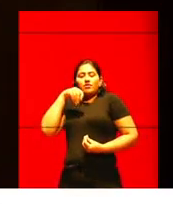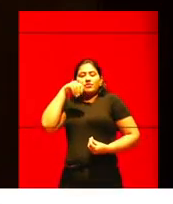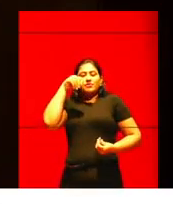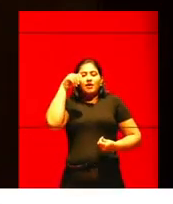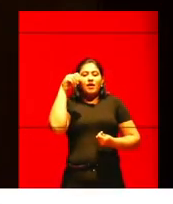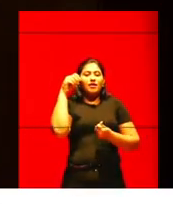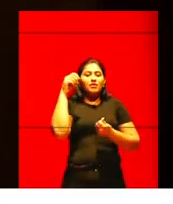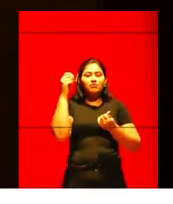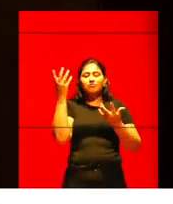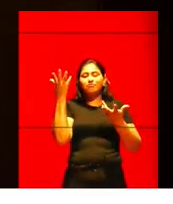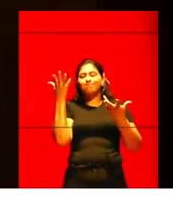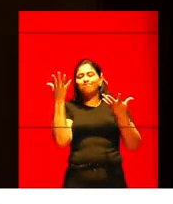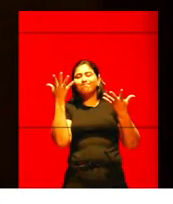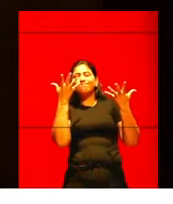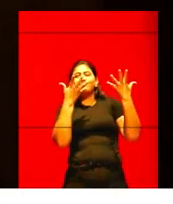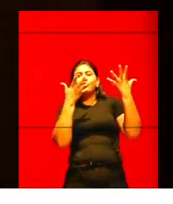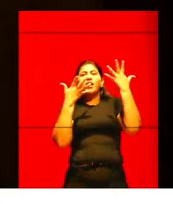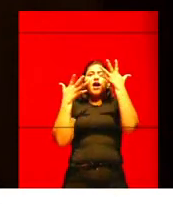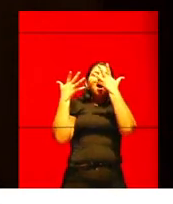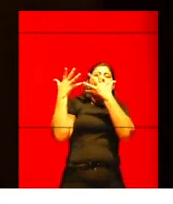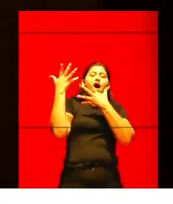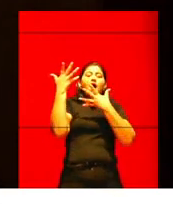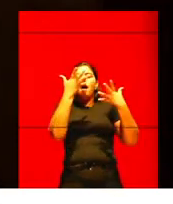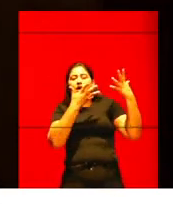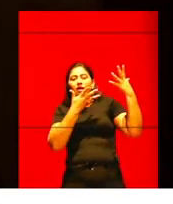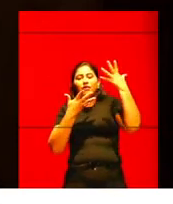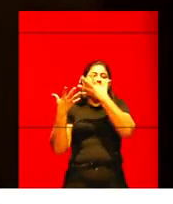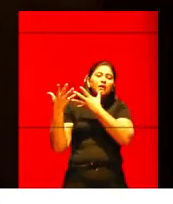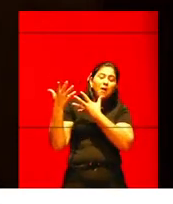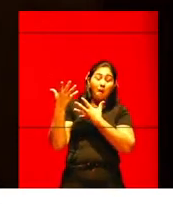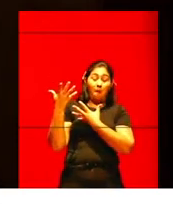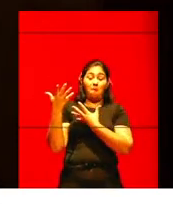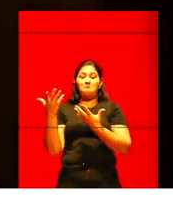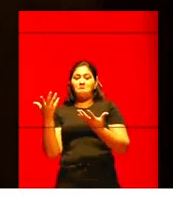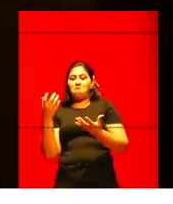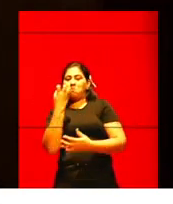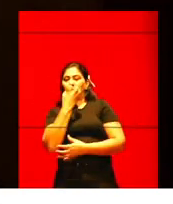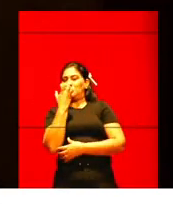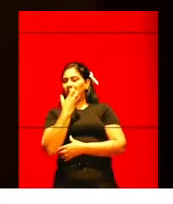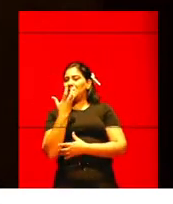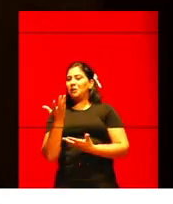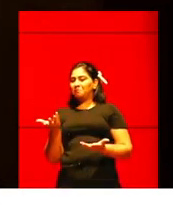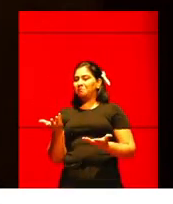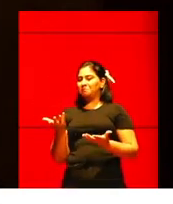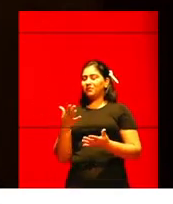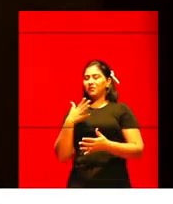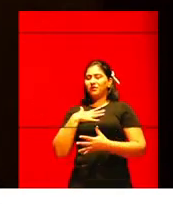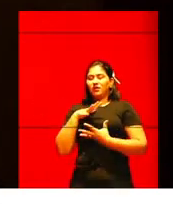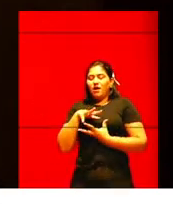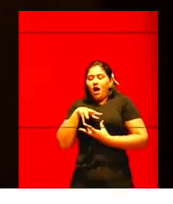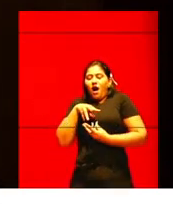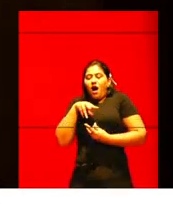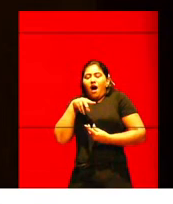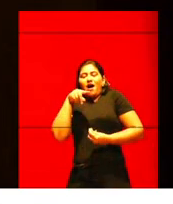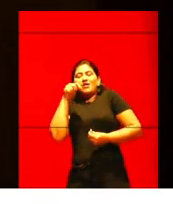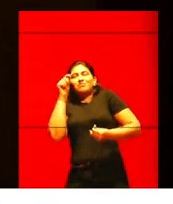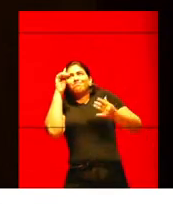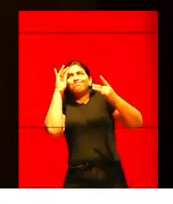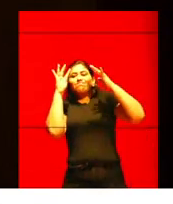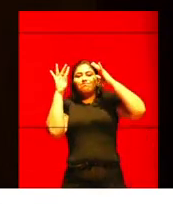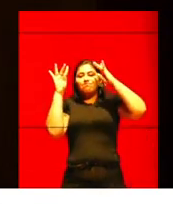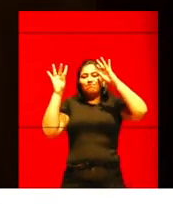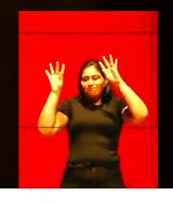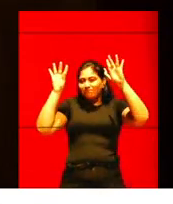perdida. Meus olhos andam cegos de te ver. Olha que musicalidade. Minha alma de sonhar te andar